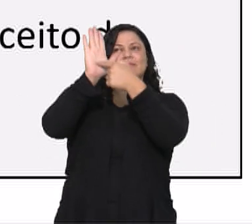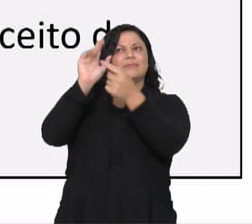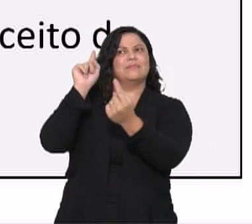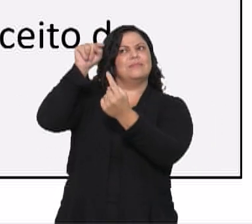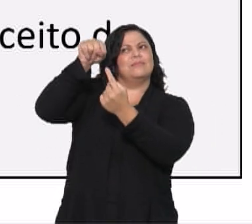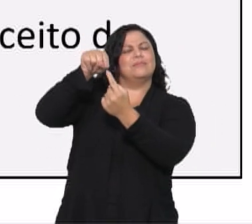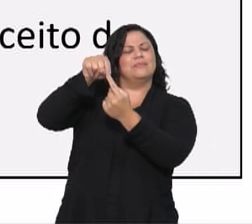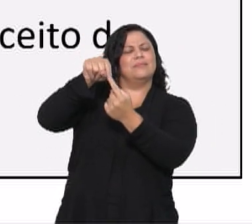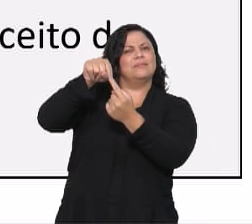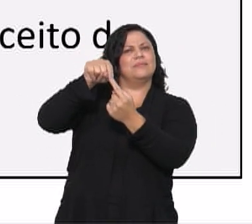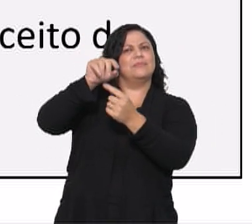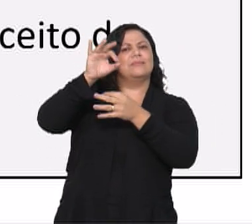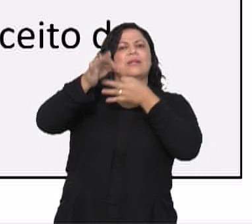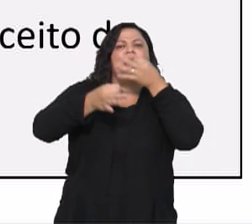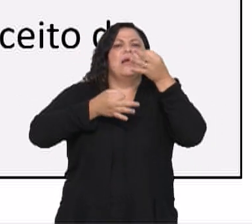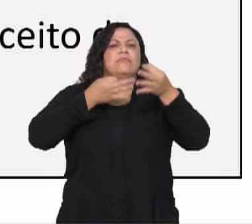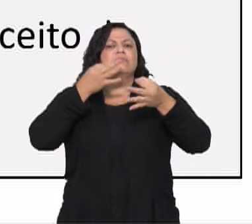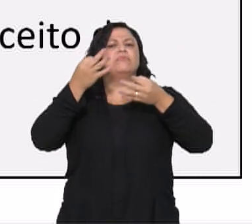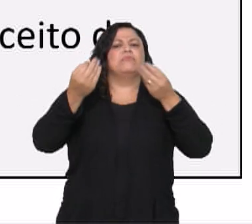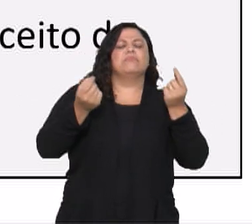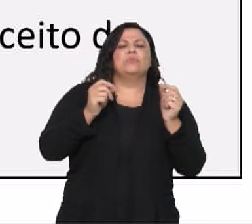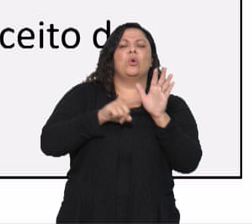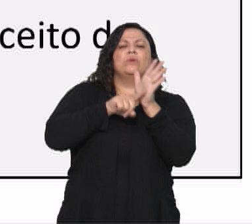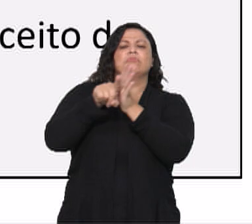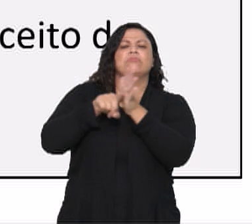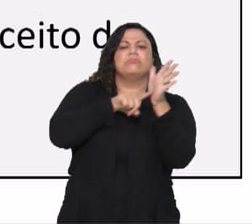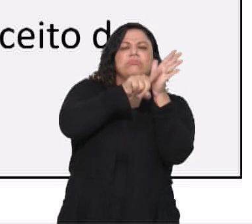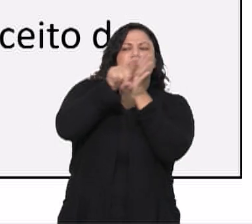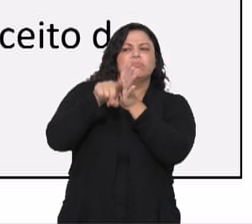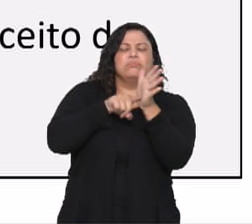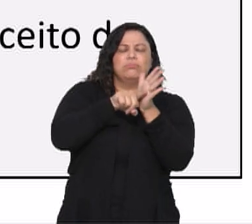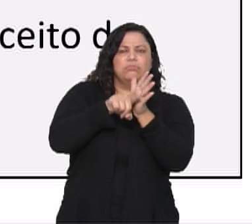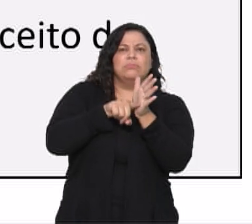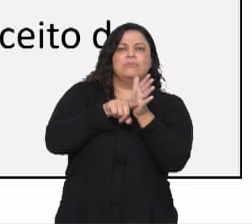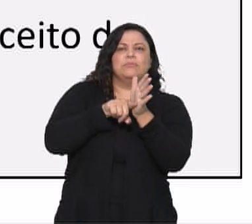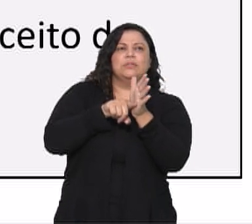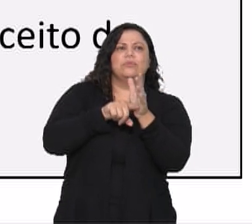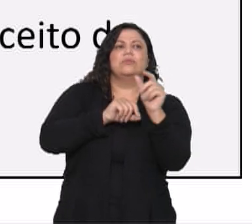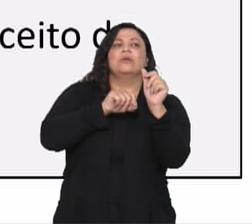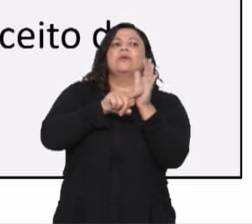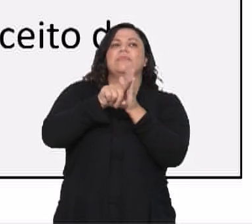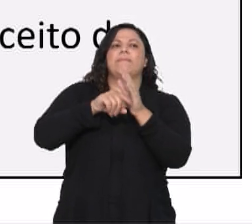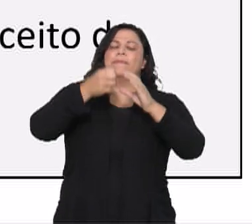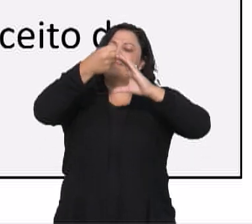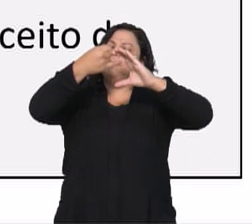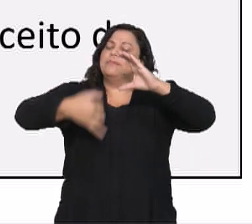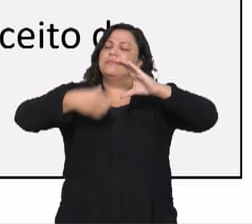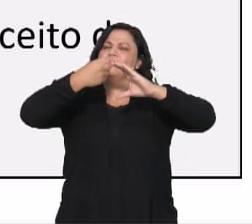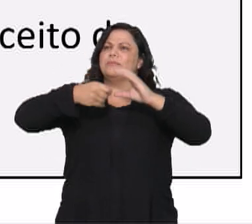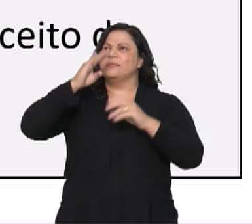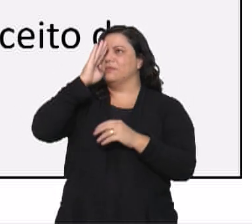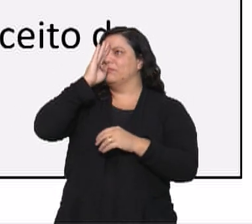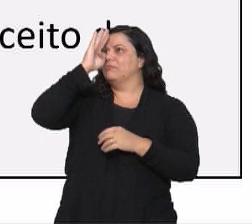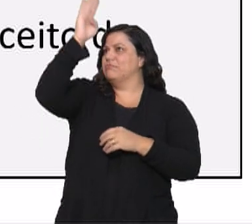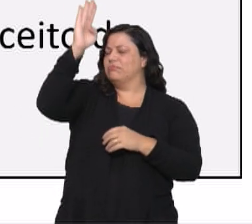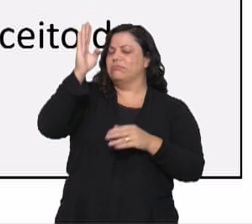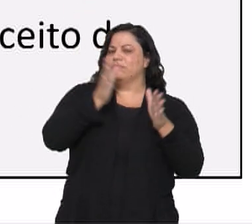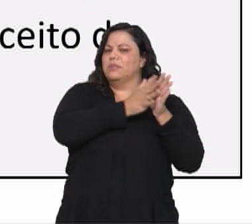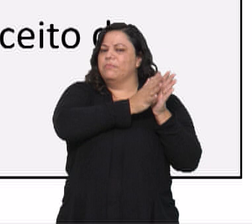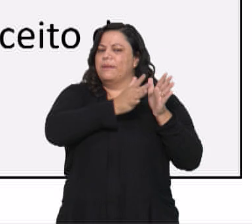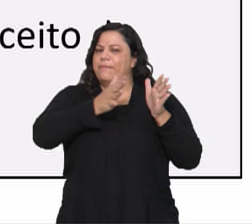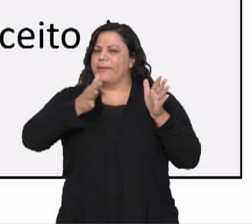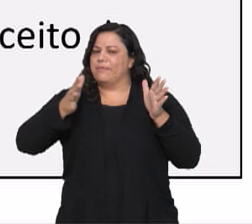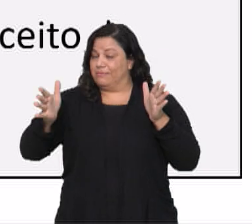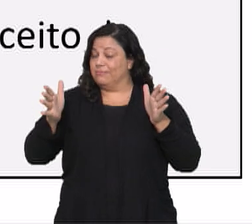as hipóteses científicas sobre o surgimento da espécie humana na historicidade, vamos identificar as principais características do período